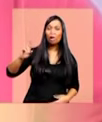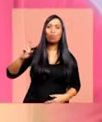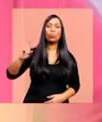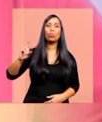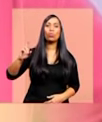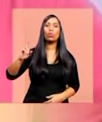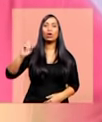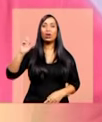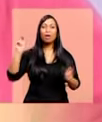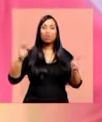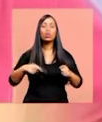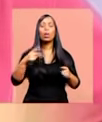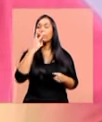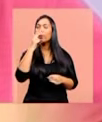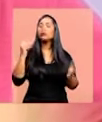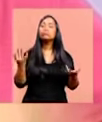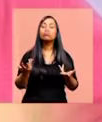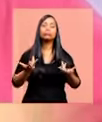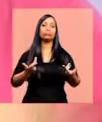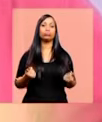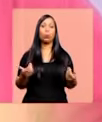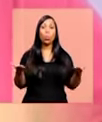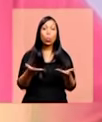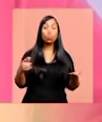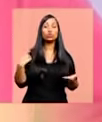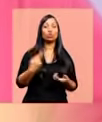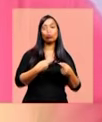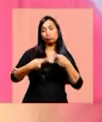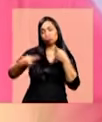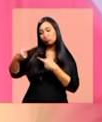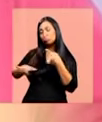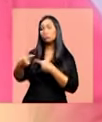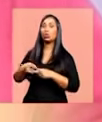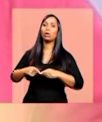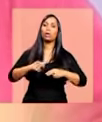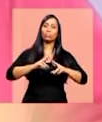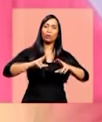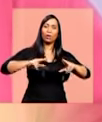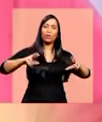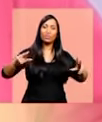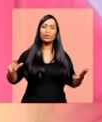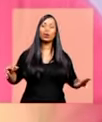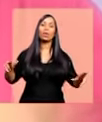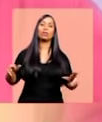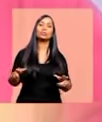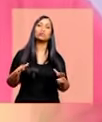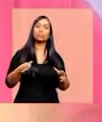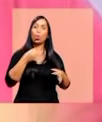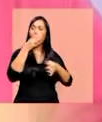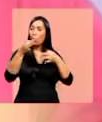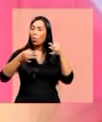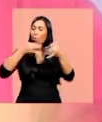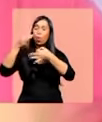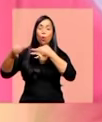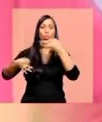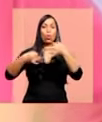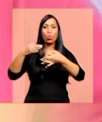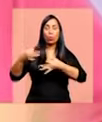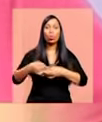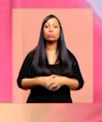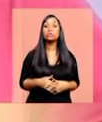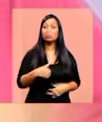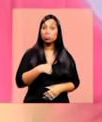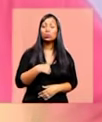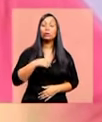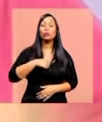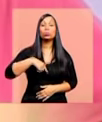religiosa, ela só vem a enriquecer. Né? Hoje aqui a gente pode discutir a respeito de vários pontos de vista a respeito das